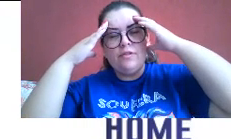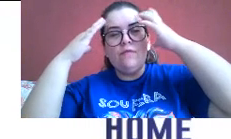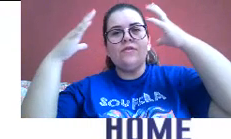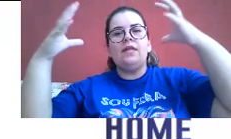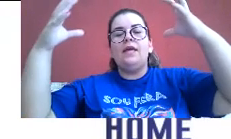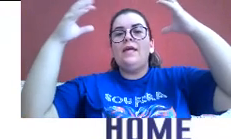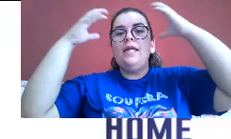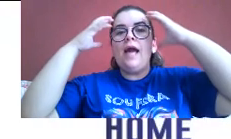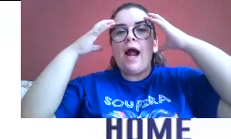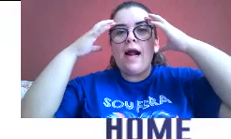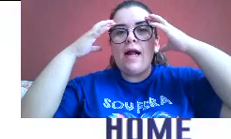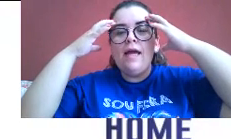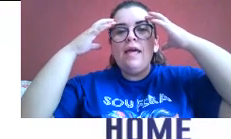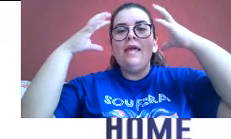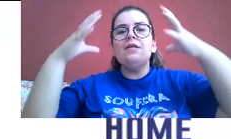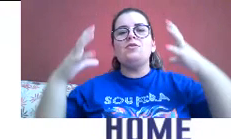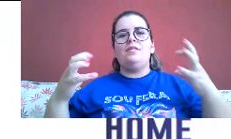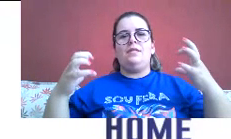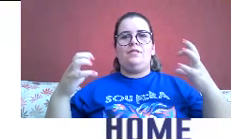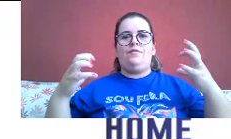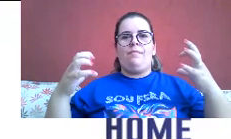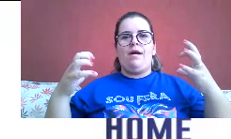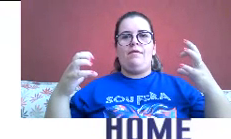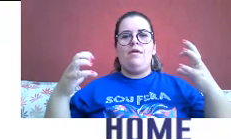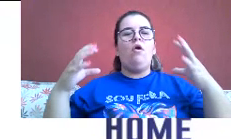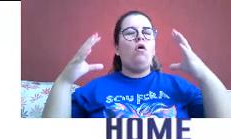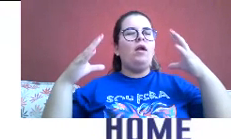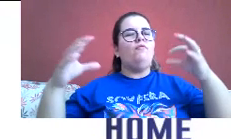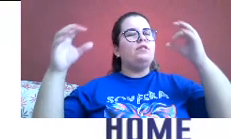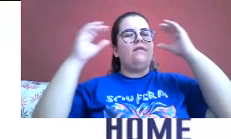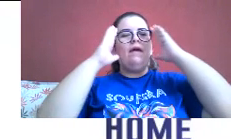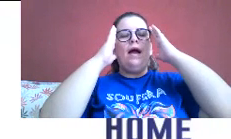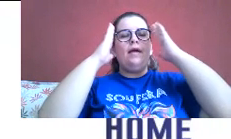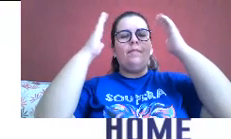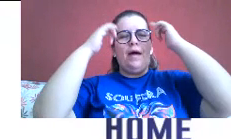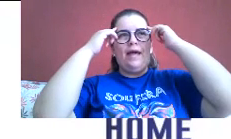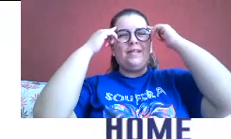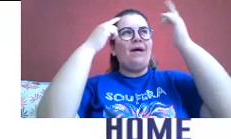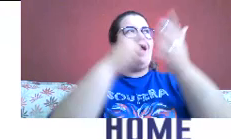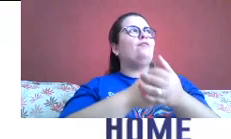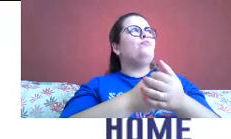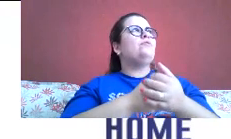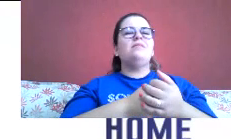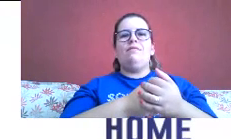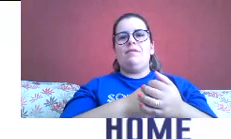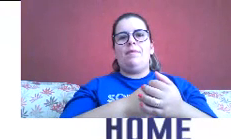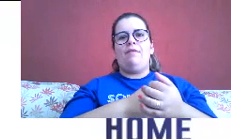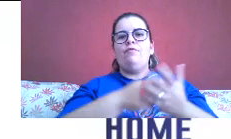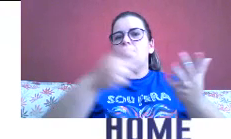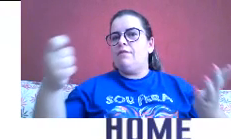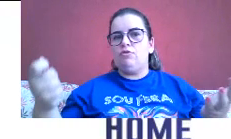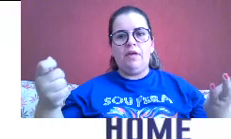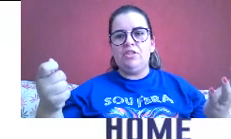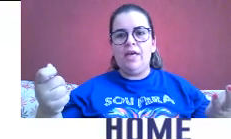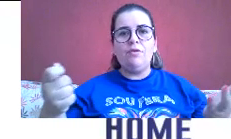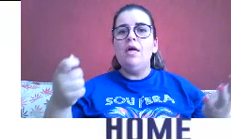mente você tem que criar e Isso é se transformar Olha eu vou escrever ai essa palavra eu não sei escrever essa palavra